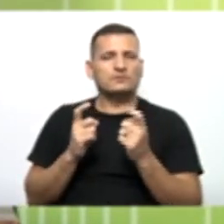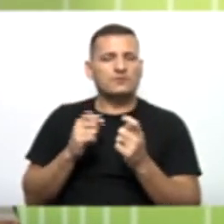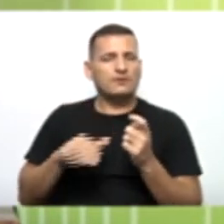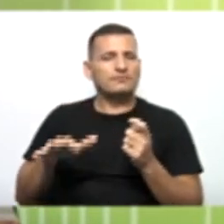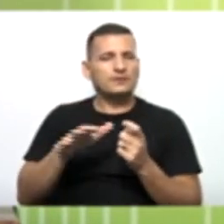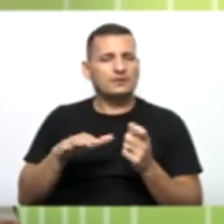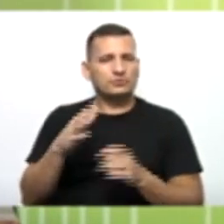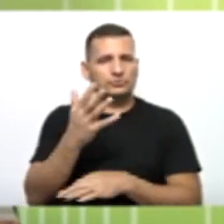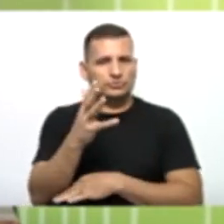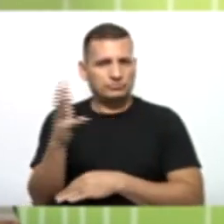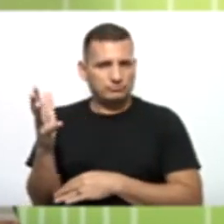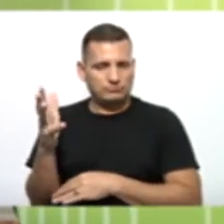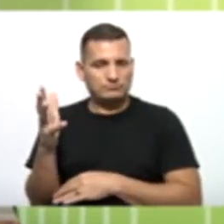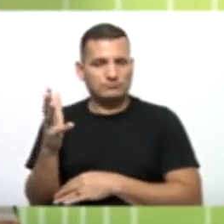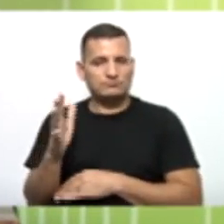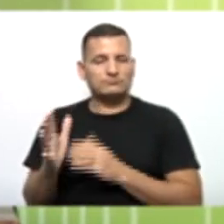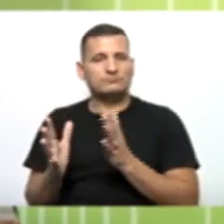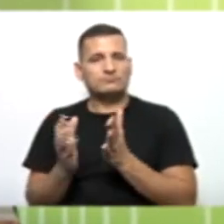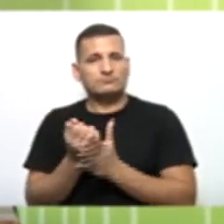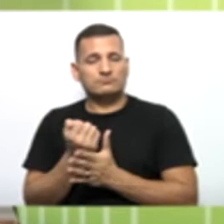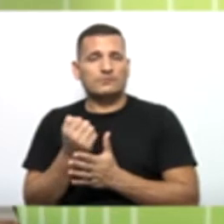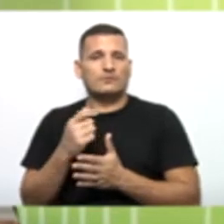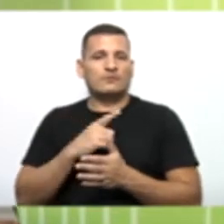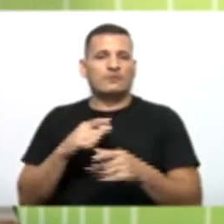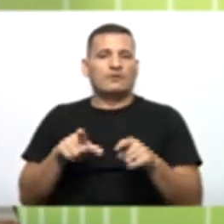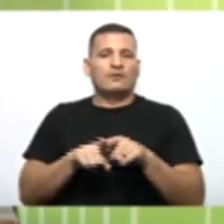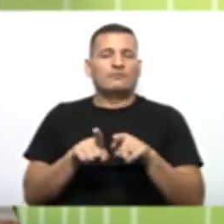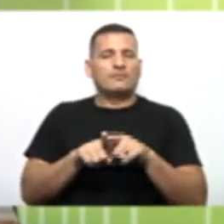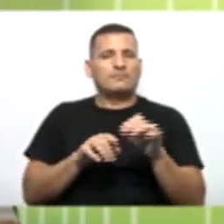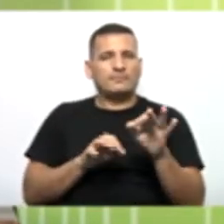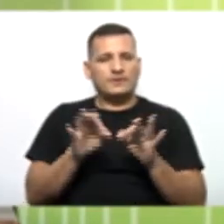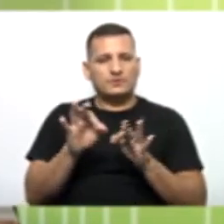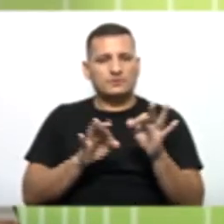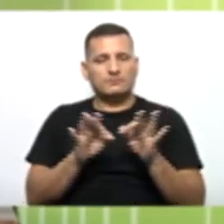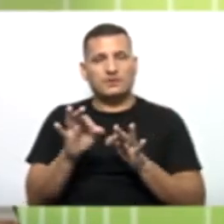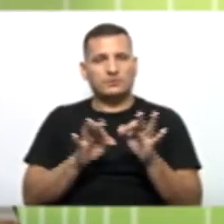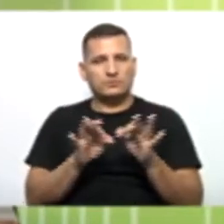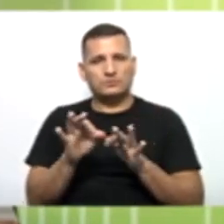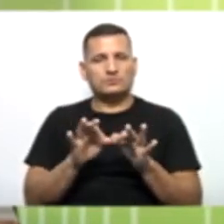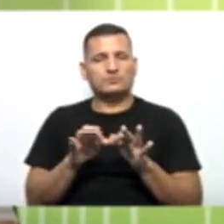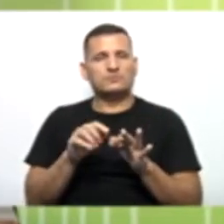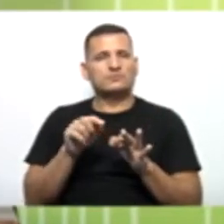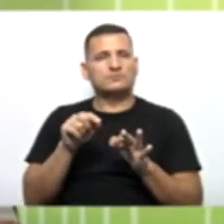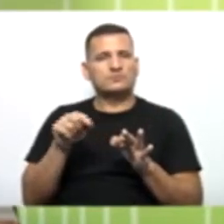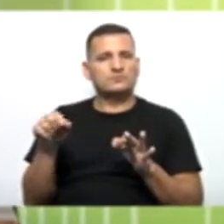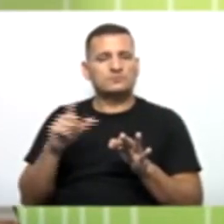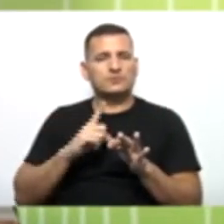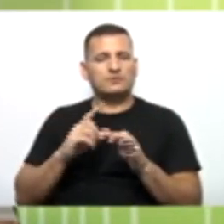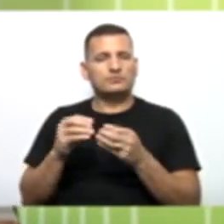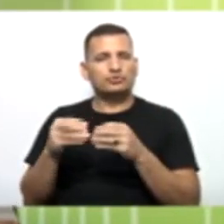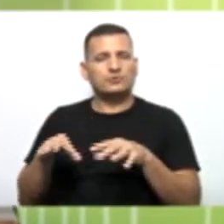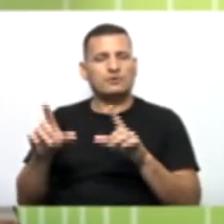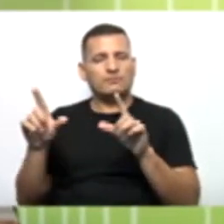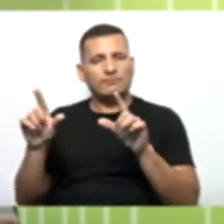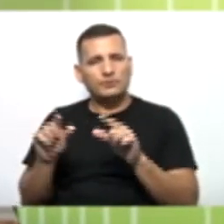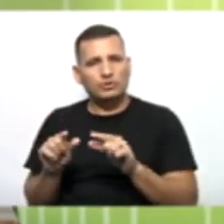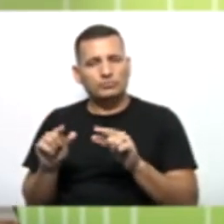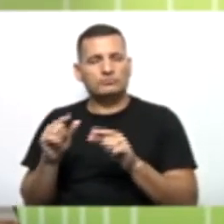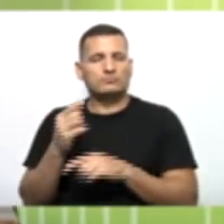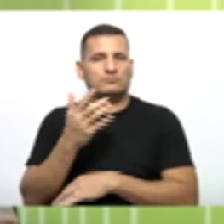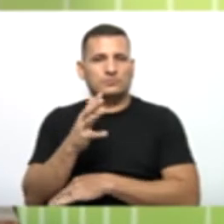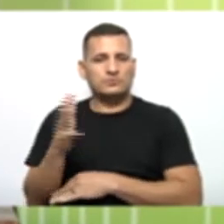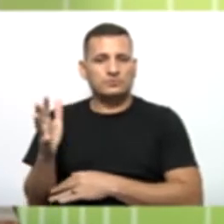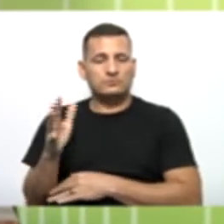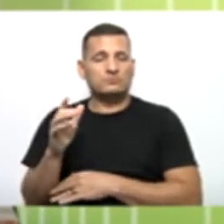aquelas áreas danificadas e há um planejamento para que essa degradação ocorra o mínimo possível, nós podemos